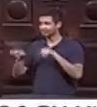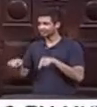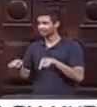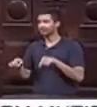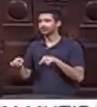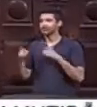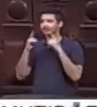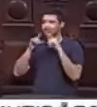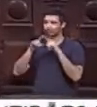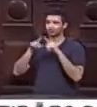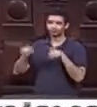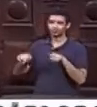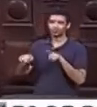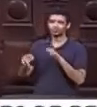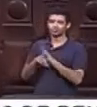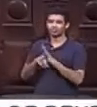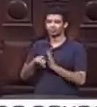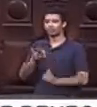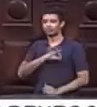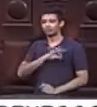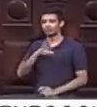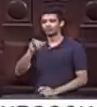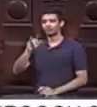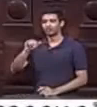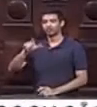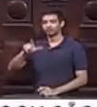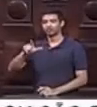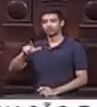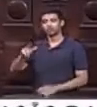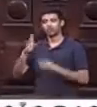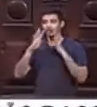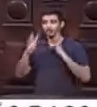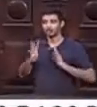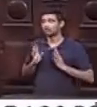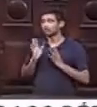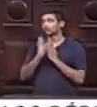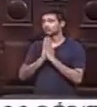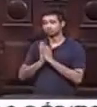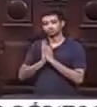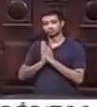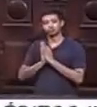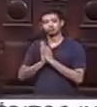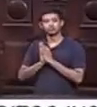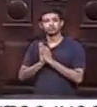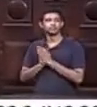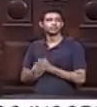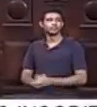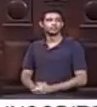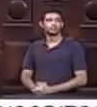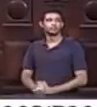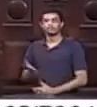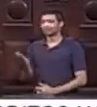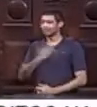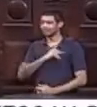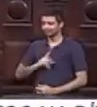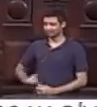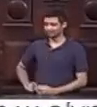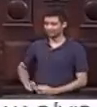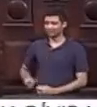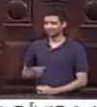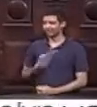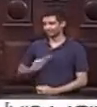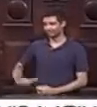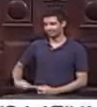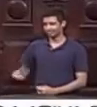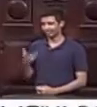da Polícia Civil. Importante que preste atenção nisso. Eles fazem um veto total ao